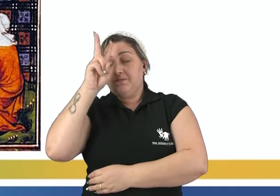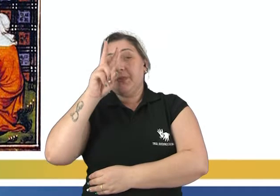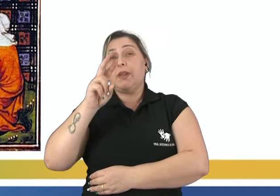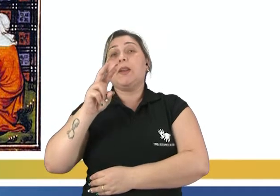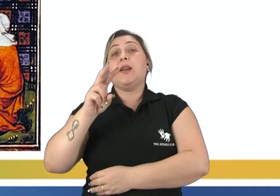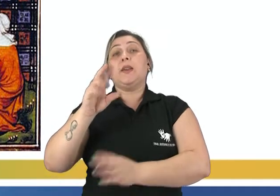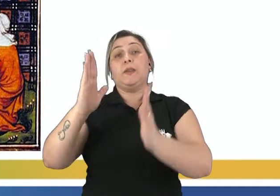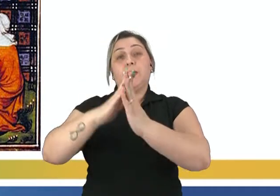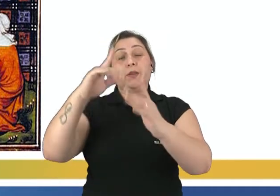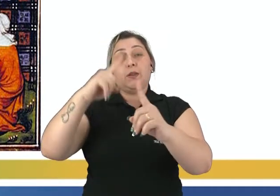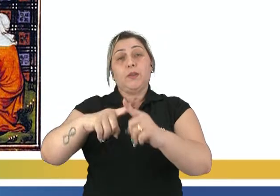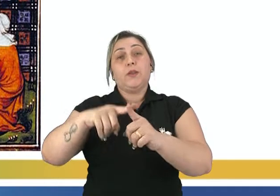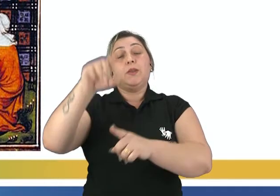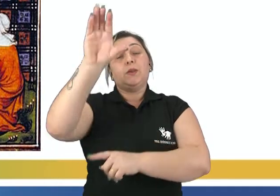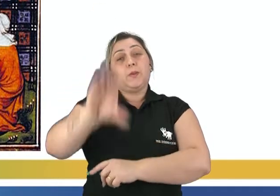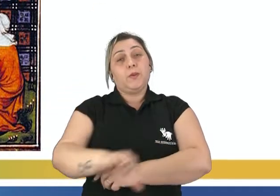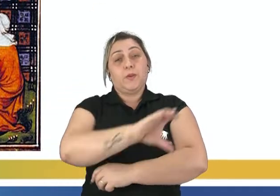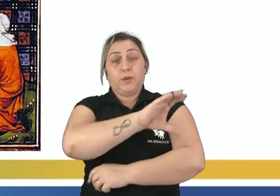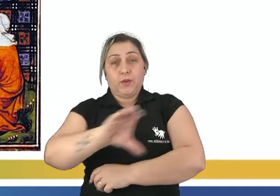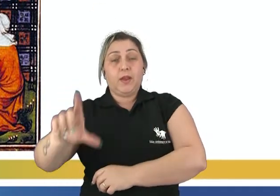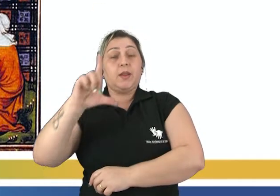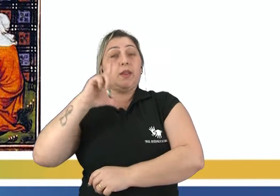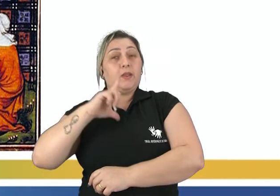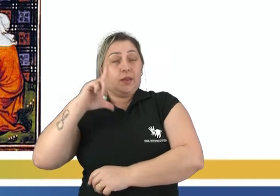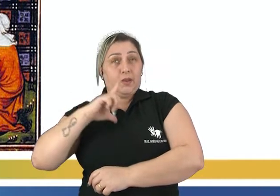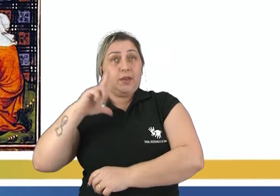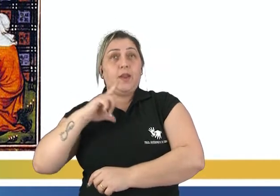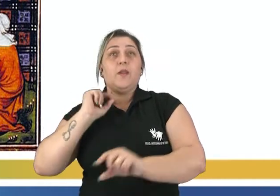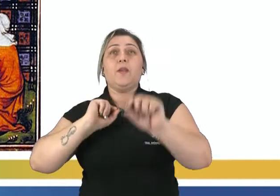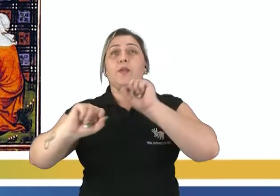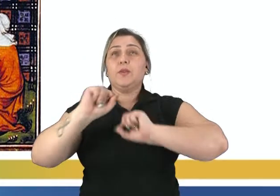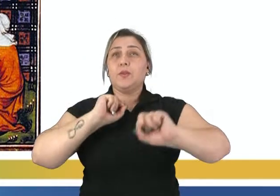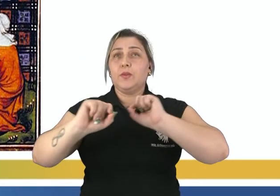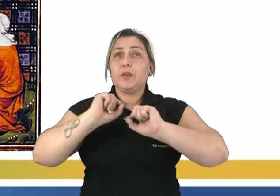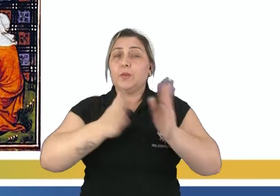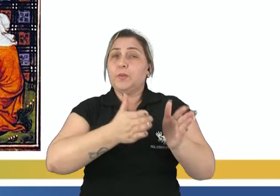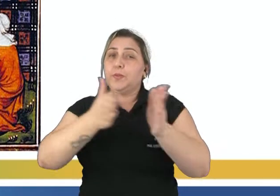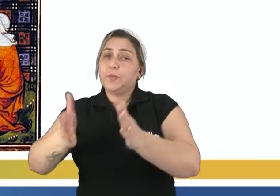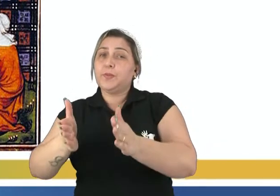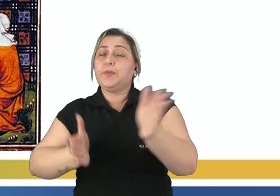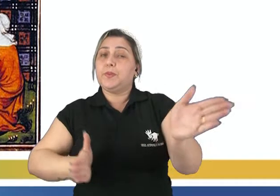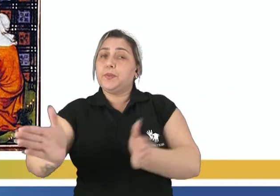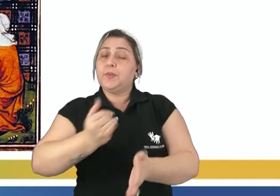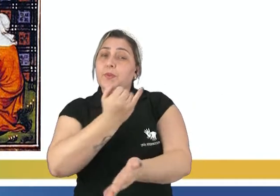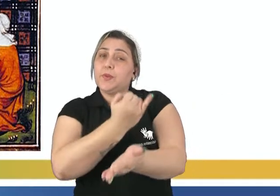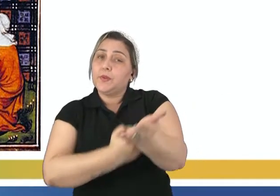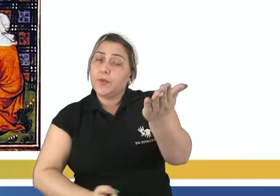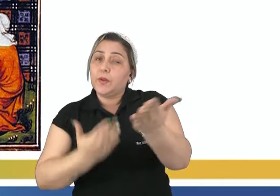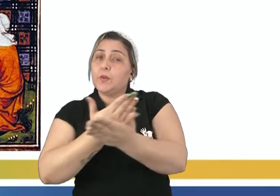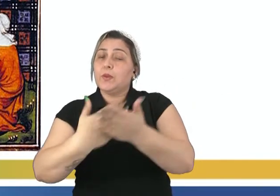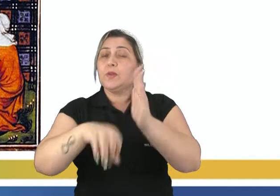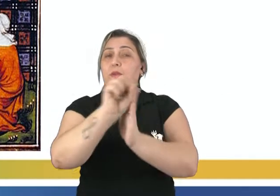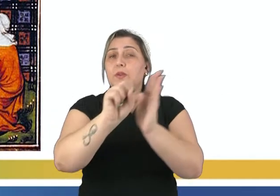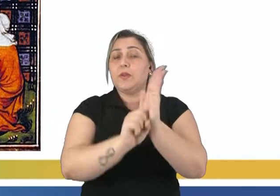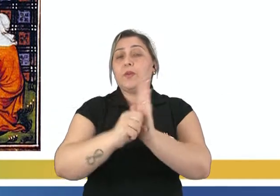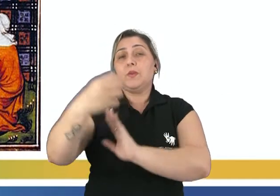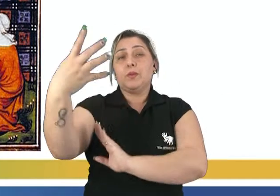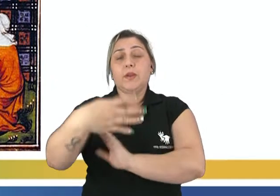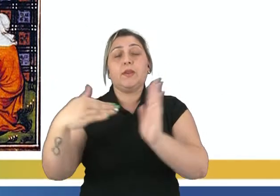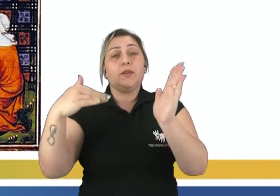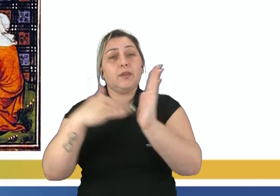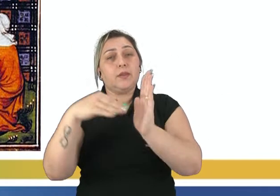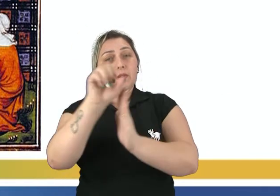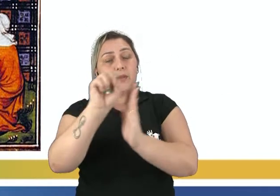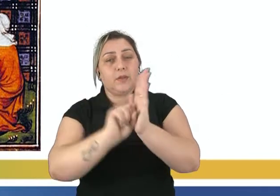teve uma preponderância marcante durante todo o período medieval, que vai do século IV até o